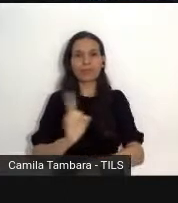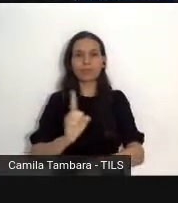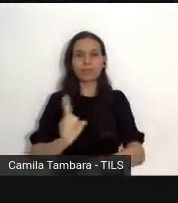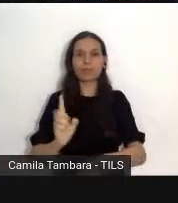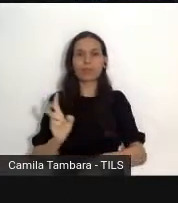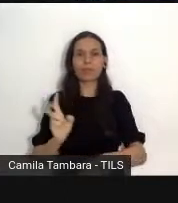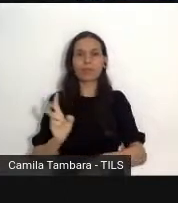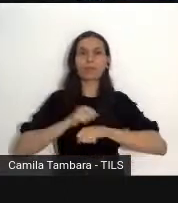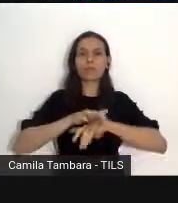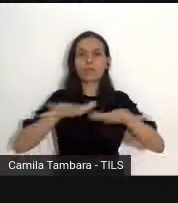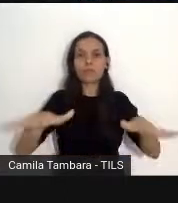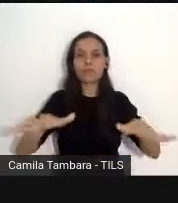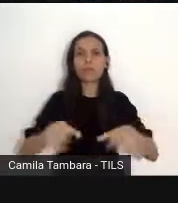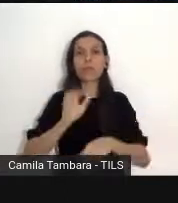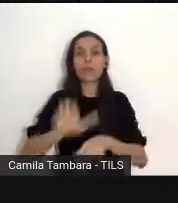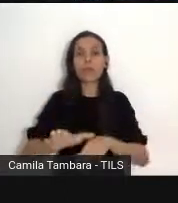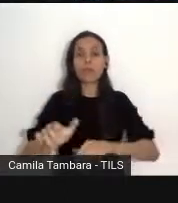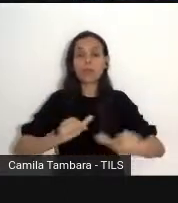ele